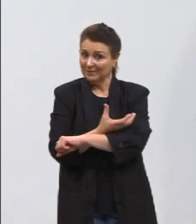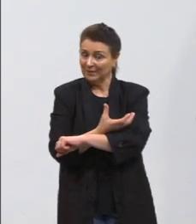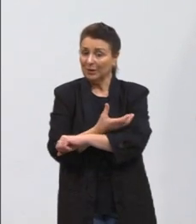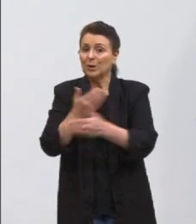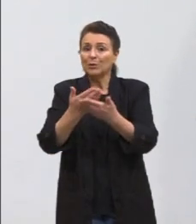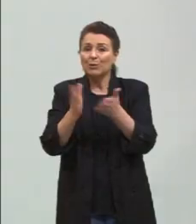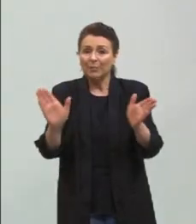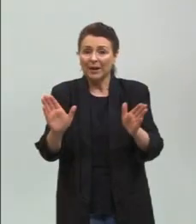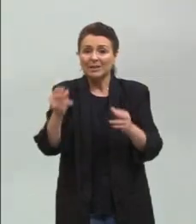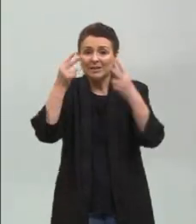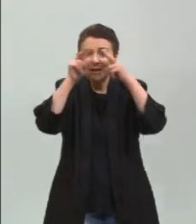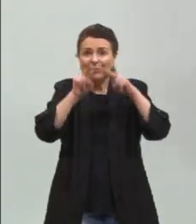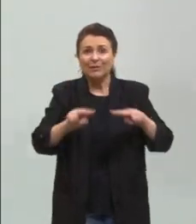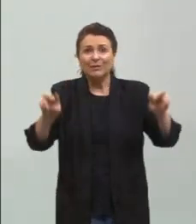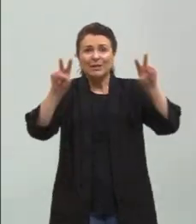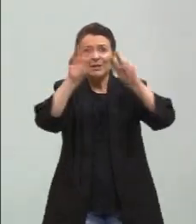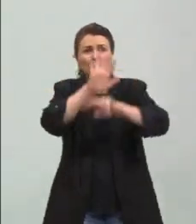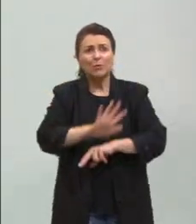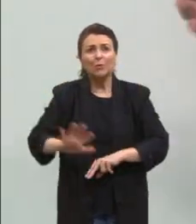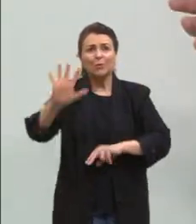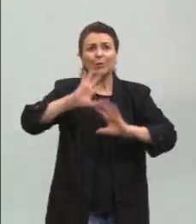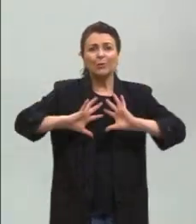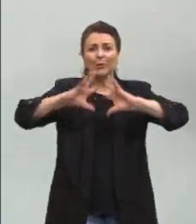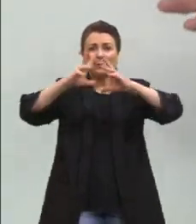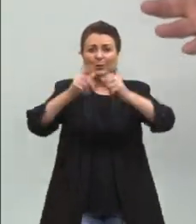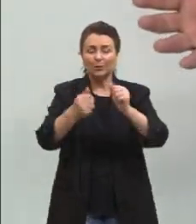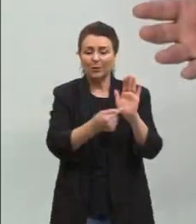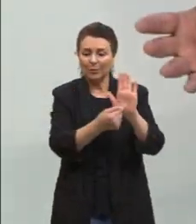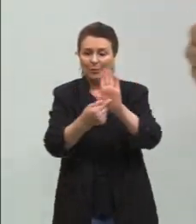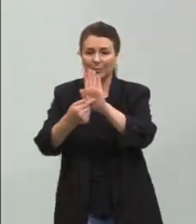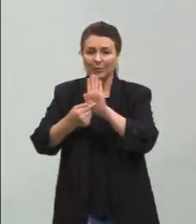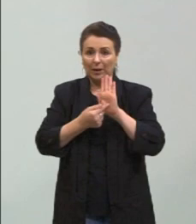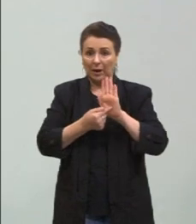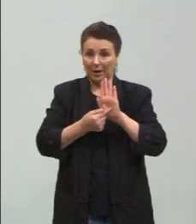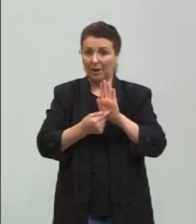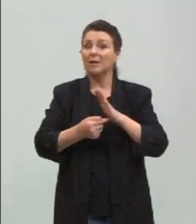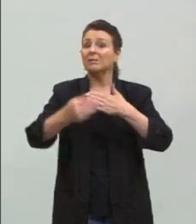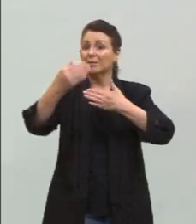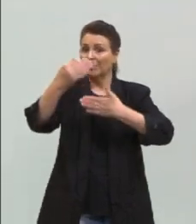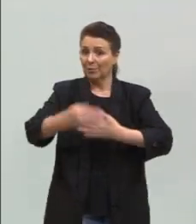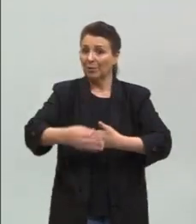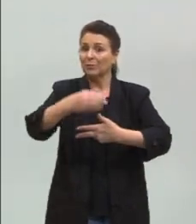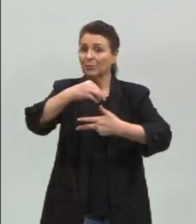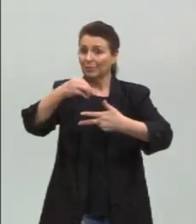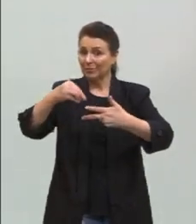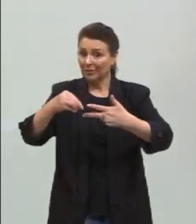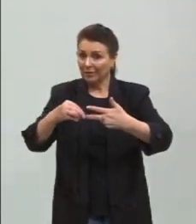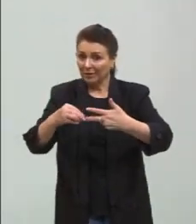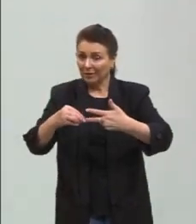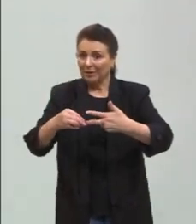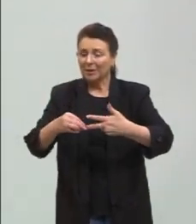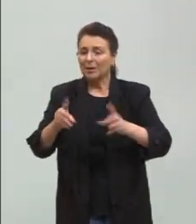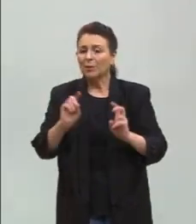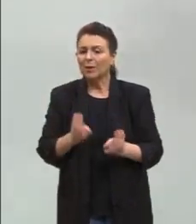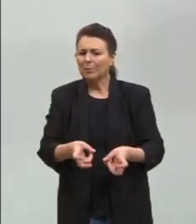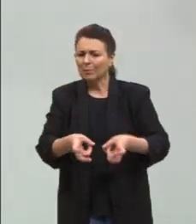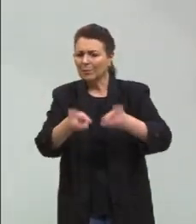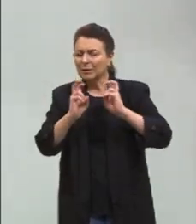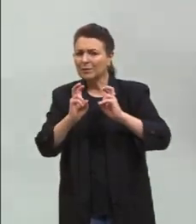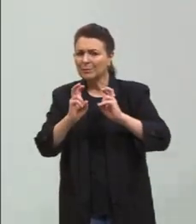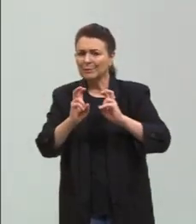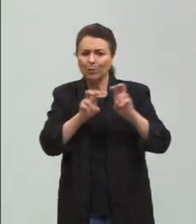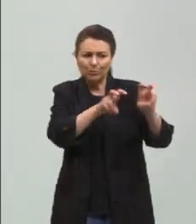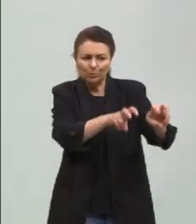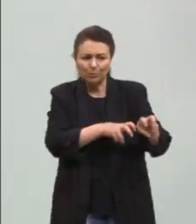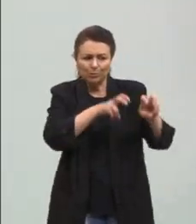visão holística que muitas vezes aparece dentro do da prova por exemplo como a percepção do sertanejo